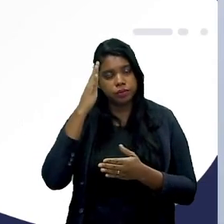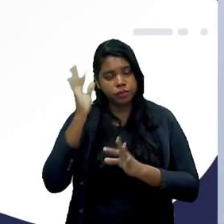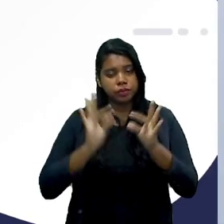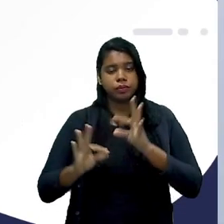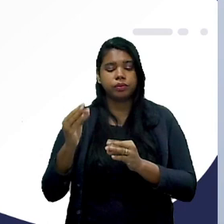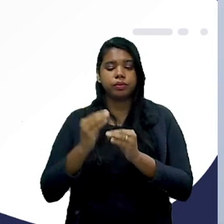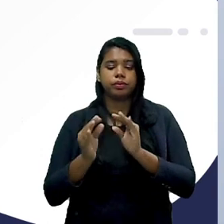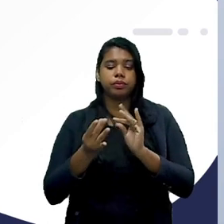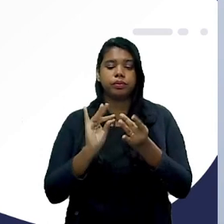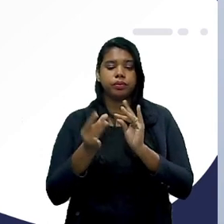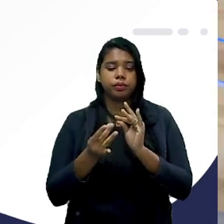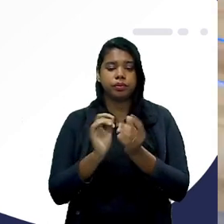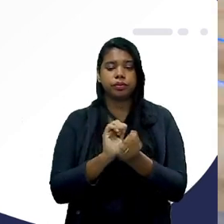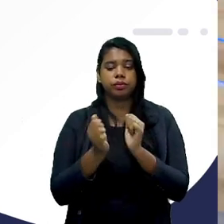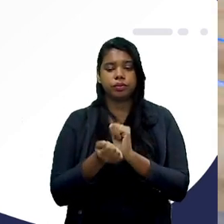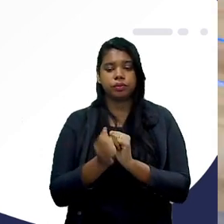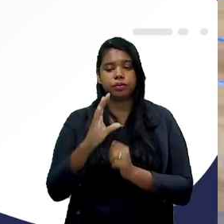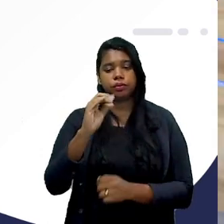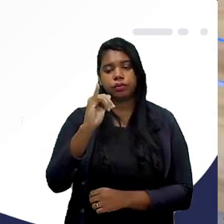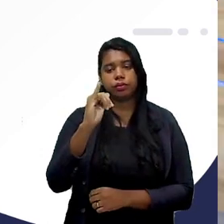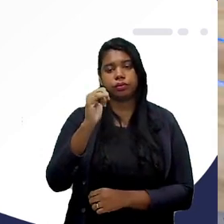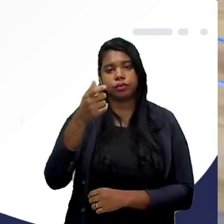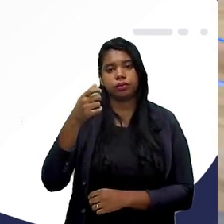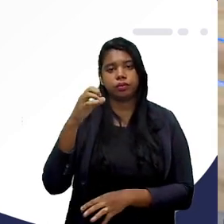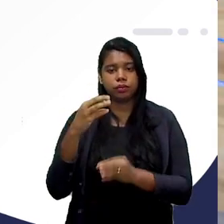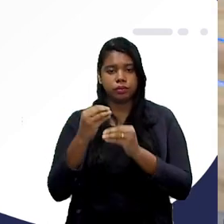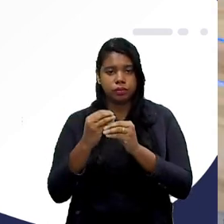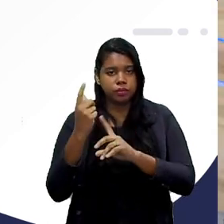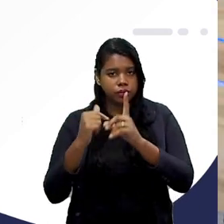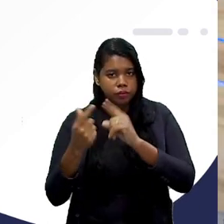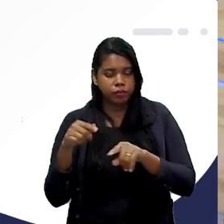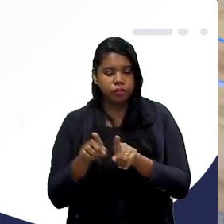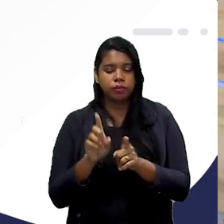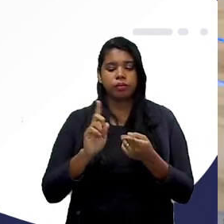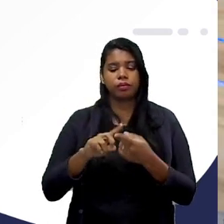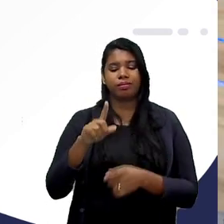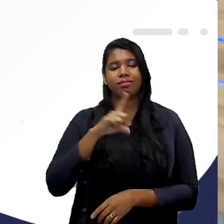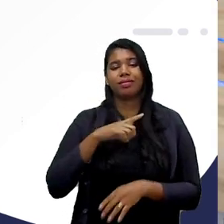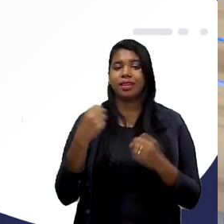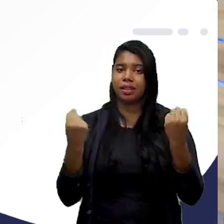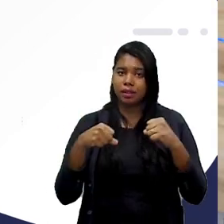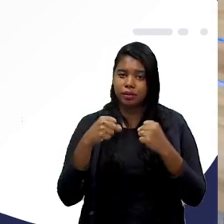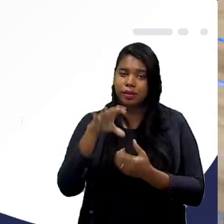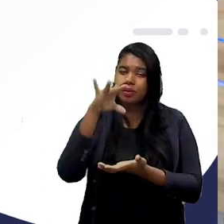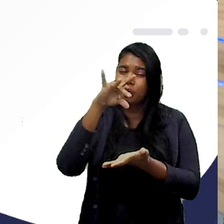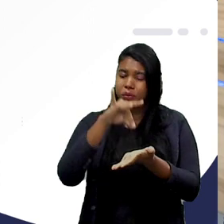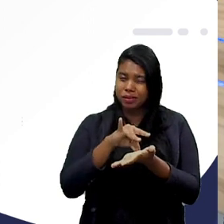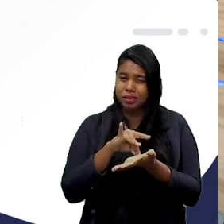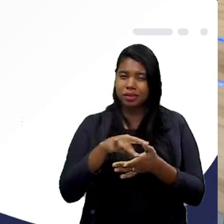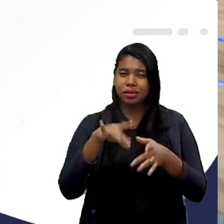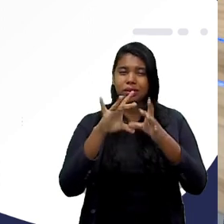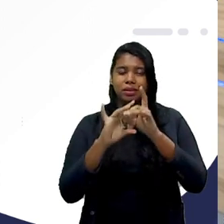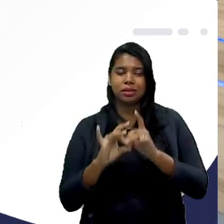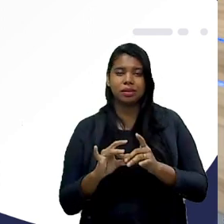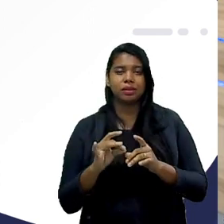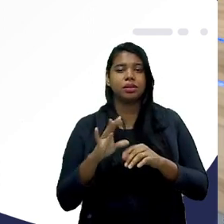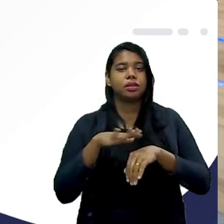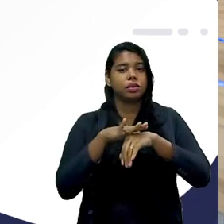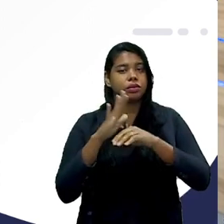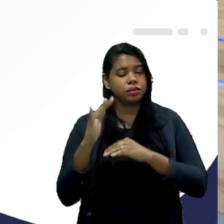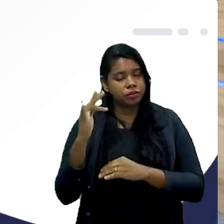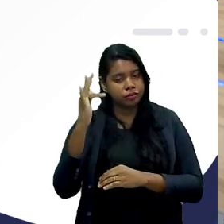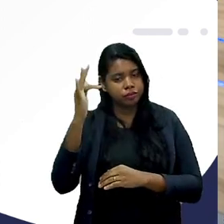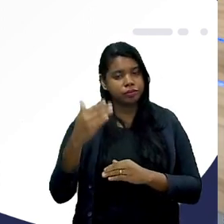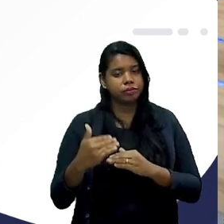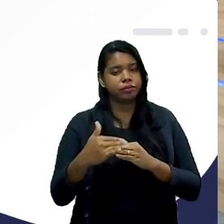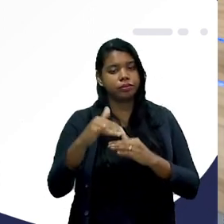dinâmica do caixa. Então é nesse momento aí que existe a necessidade, é um conceito que nós iremos conversar mais adiante, que